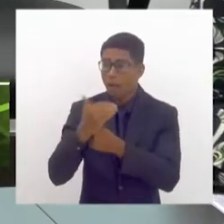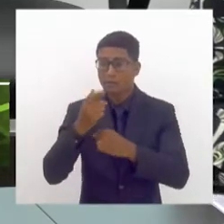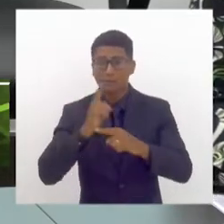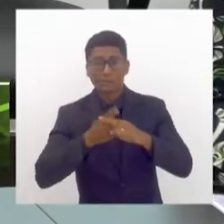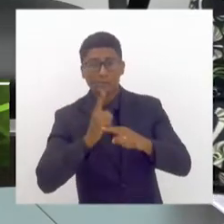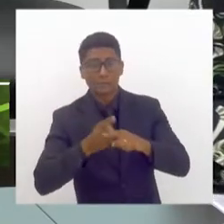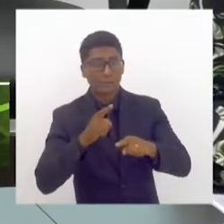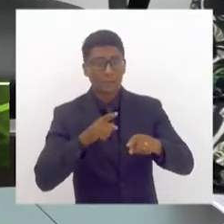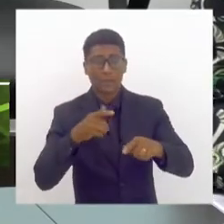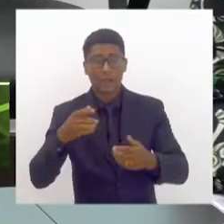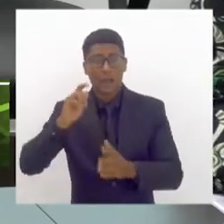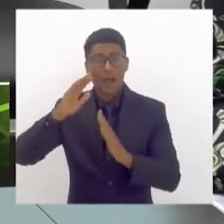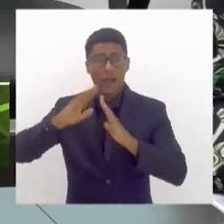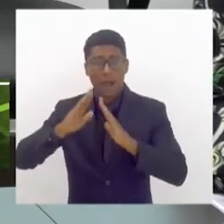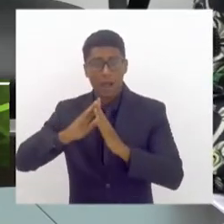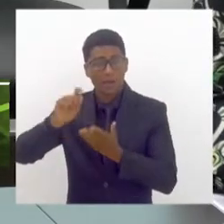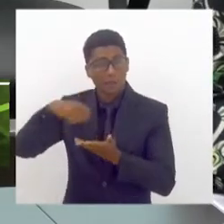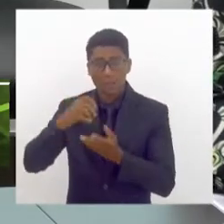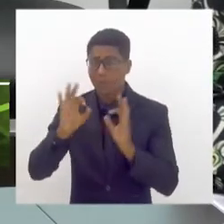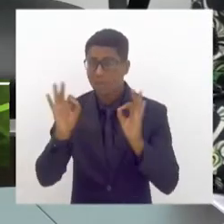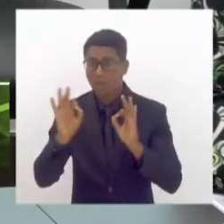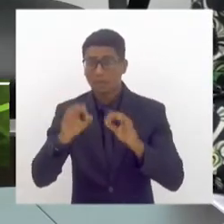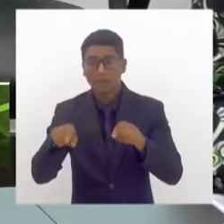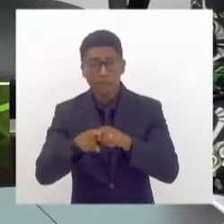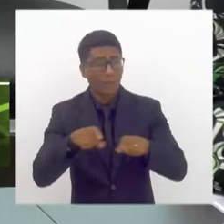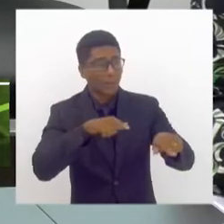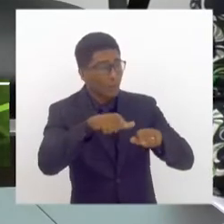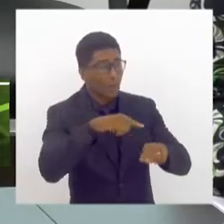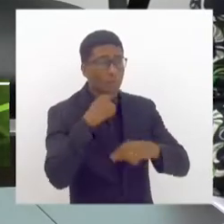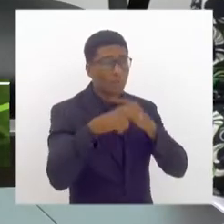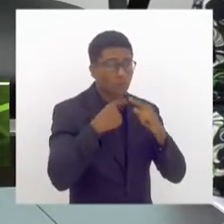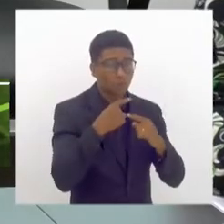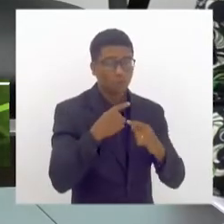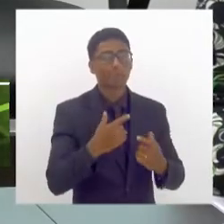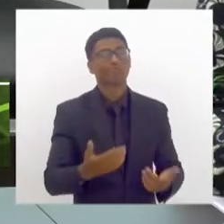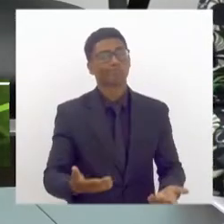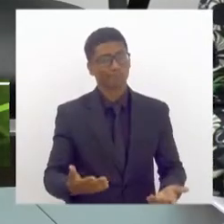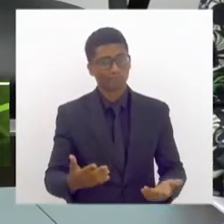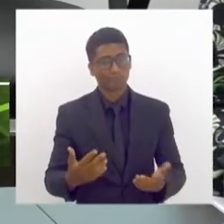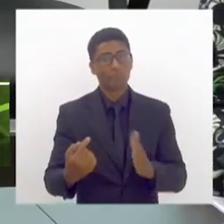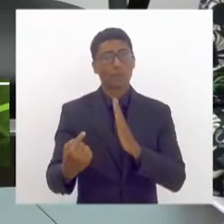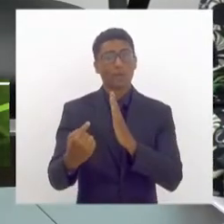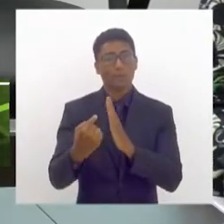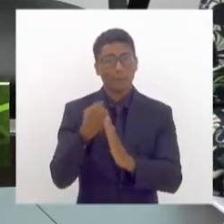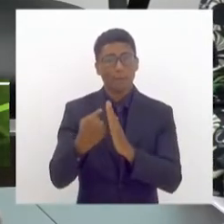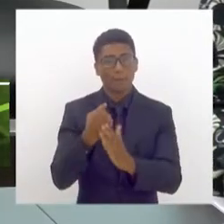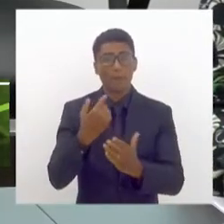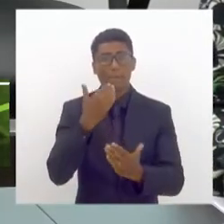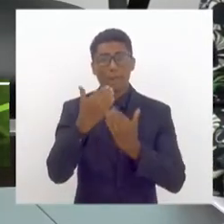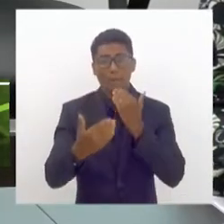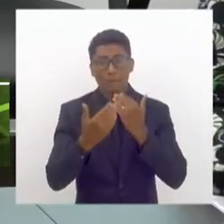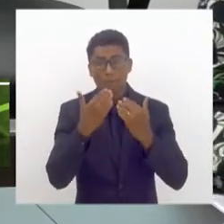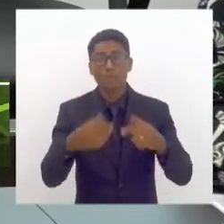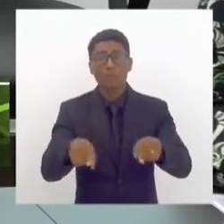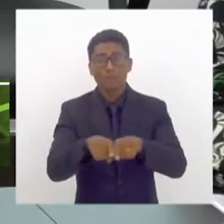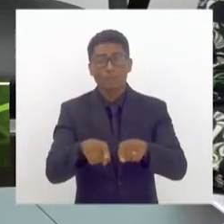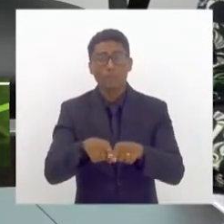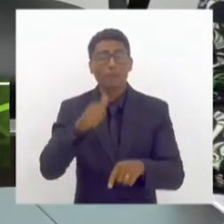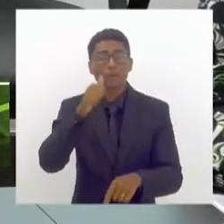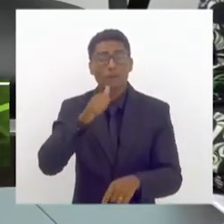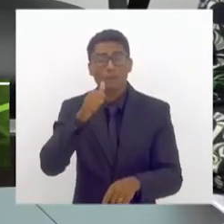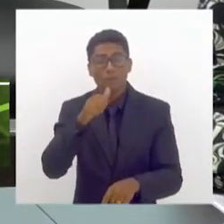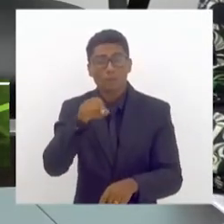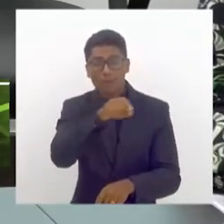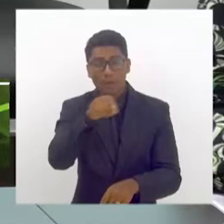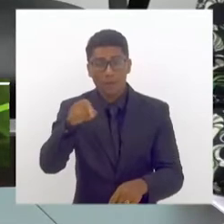primeiro emprego. Nós temos recebido pedidos de senhoras para oferecendo serviço de faxina. Então